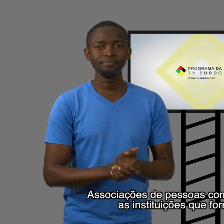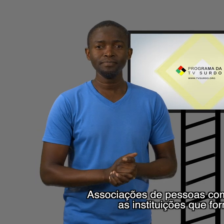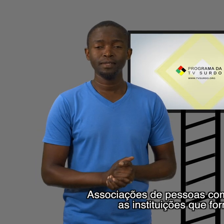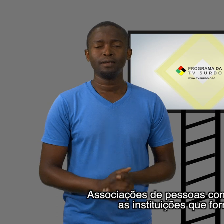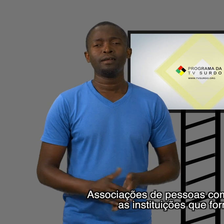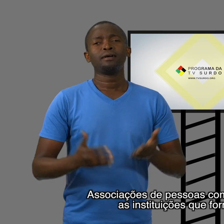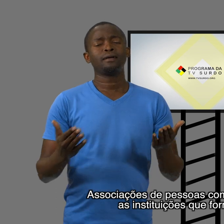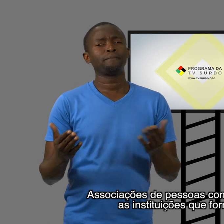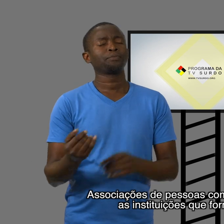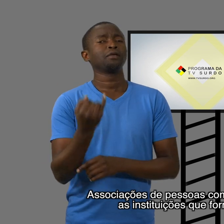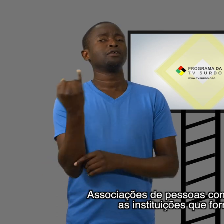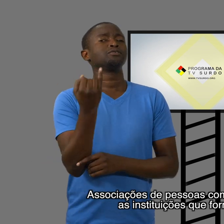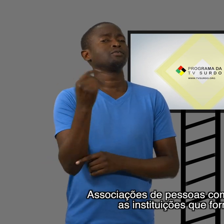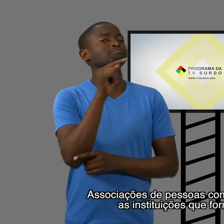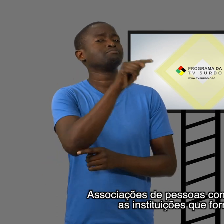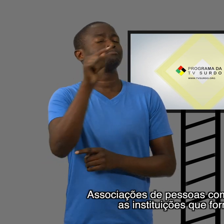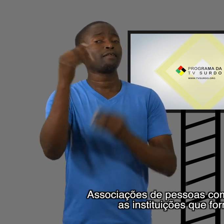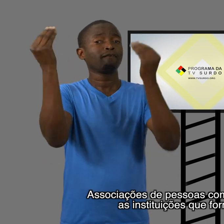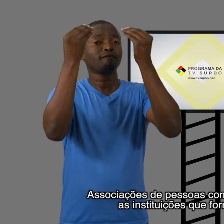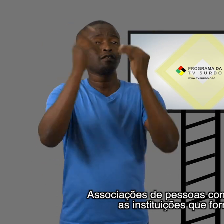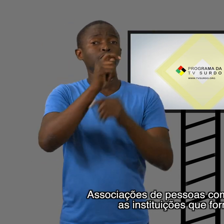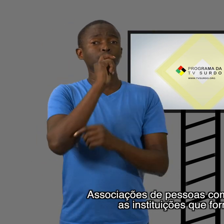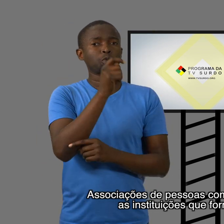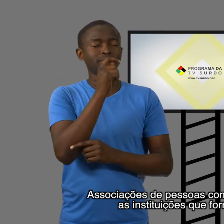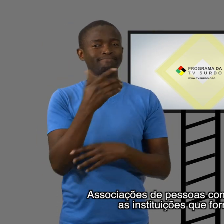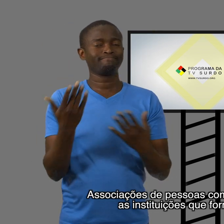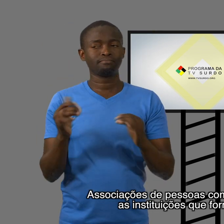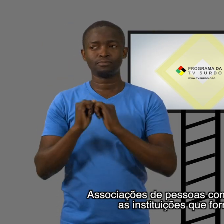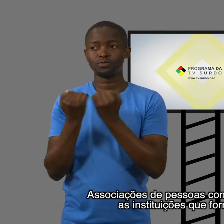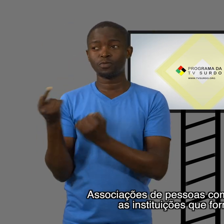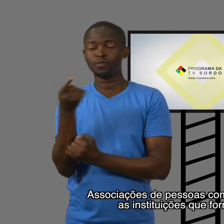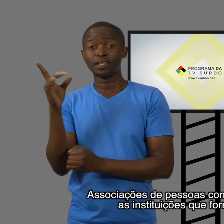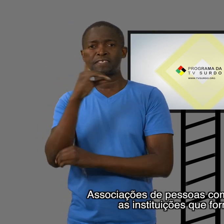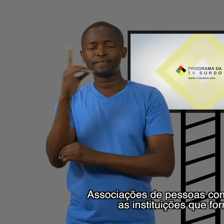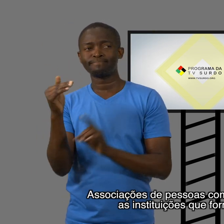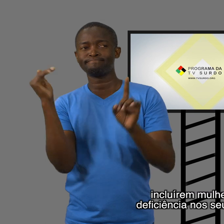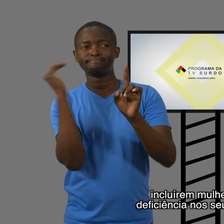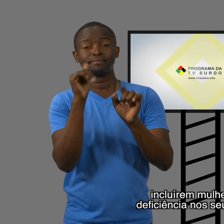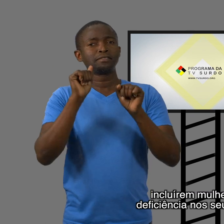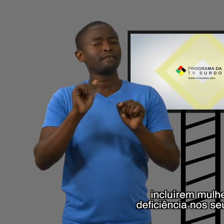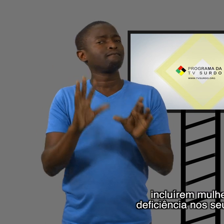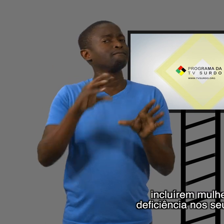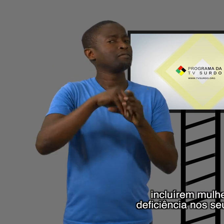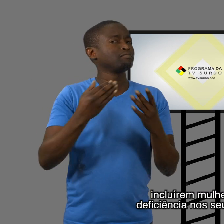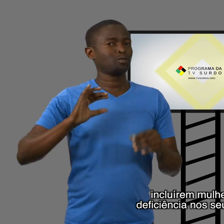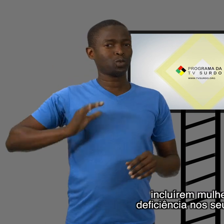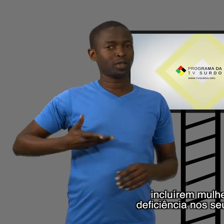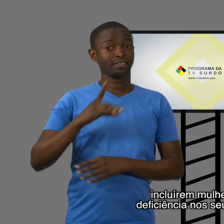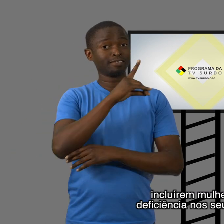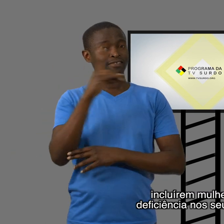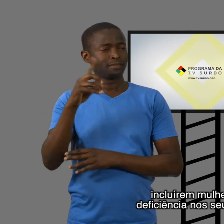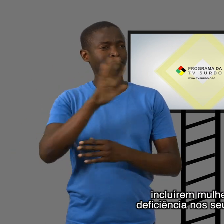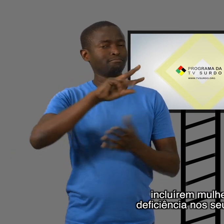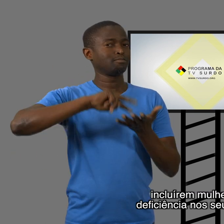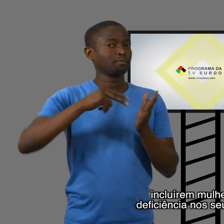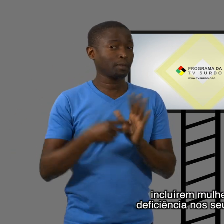Associações de pessoas com deficiência desafiam as instituições que formam jornalistas a incluírem mulheres com